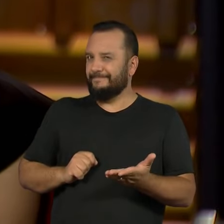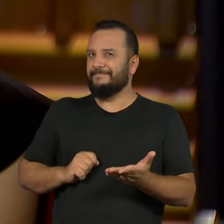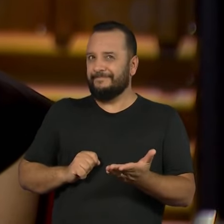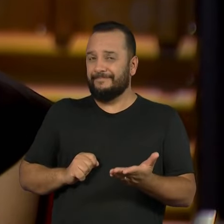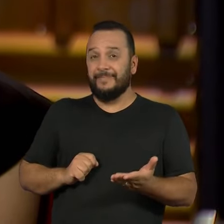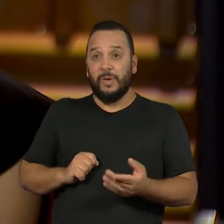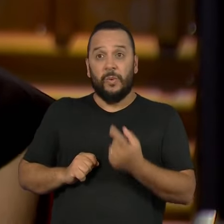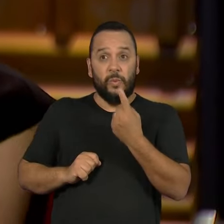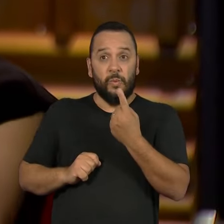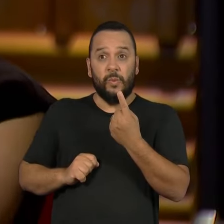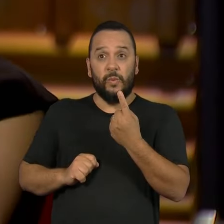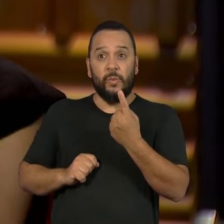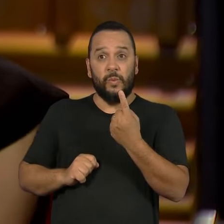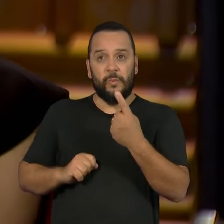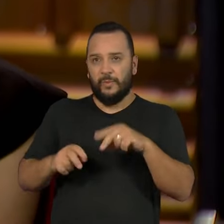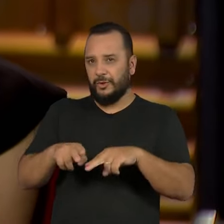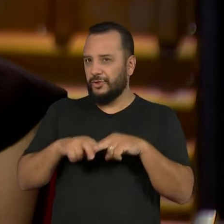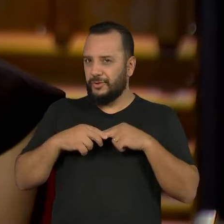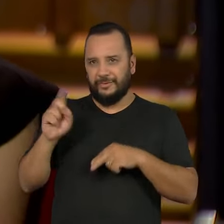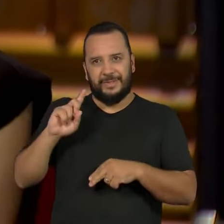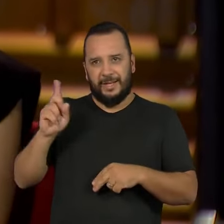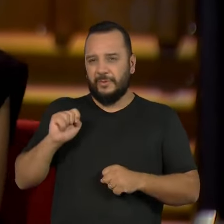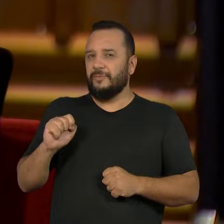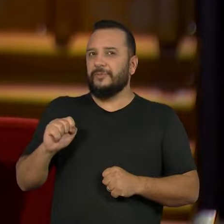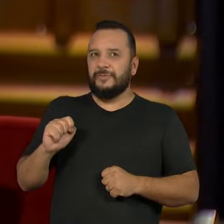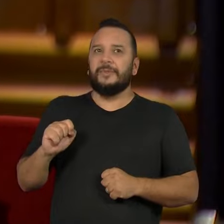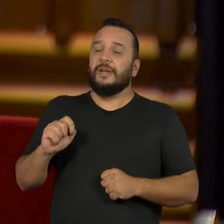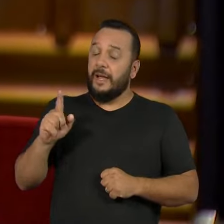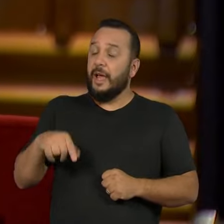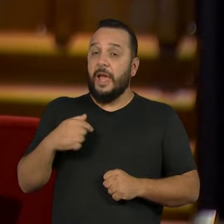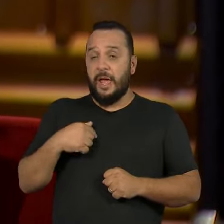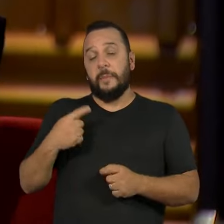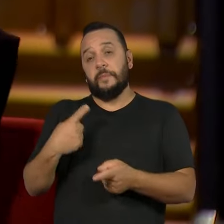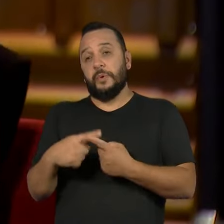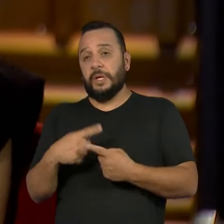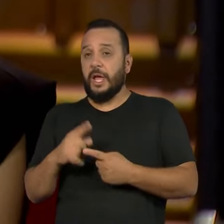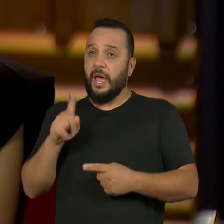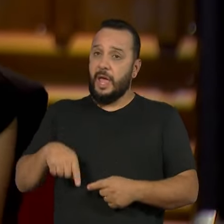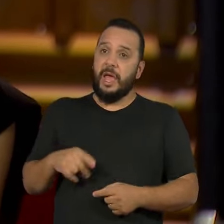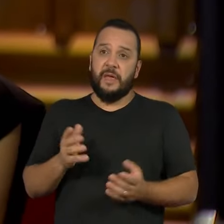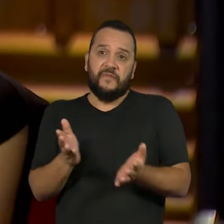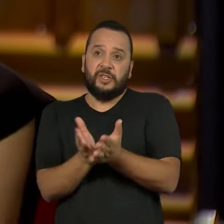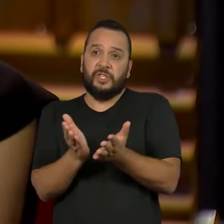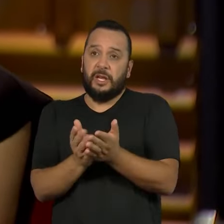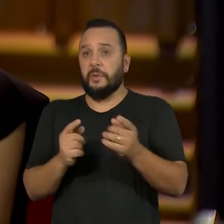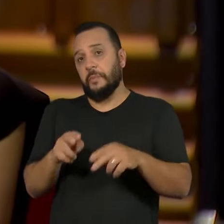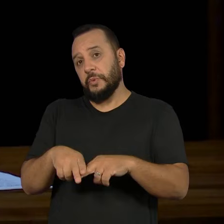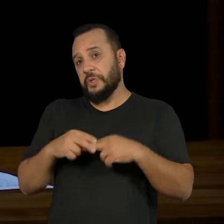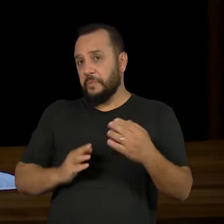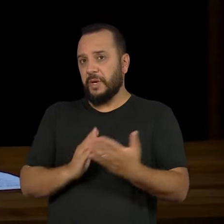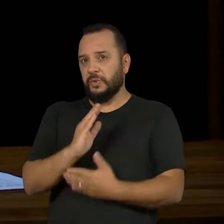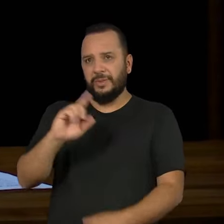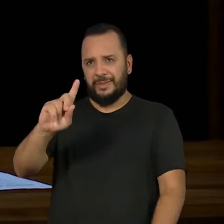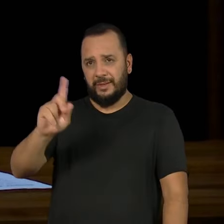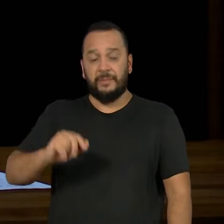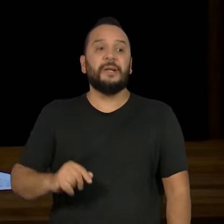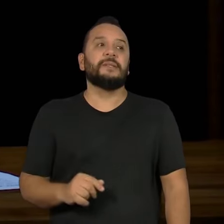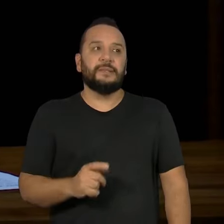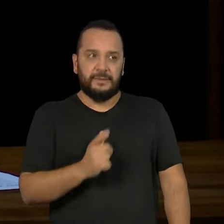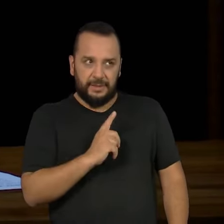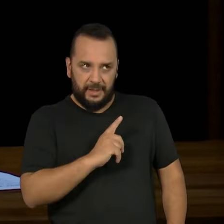um único fator não podemos dizer que o fator de êxito eleitoral é apenas esse não claro mas é